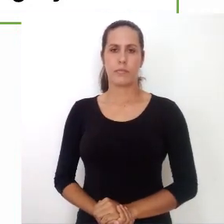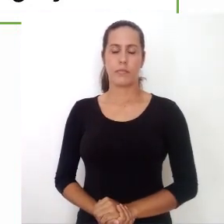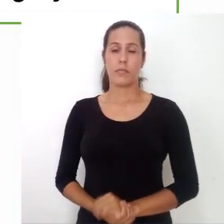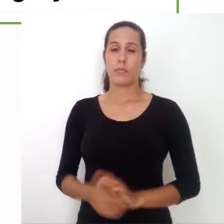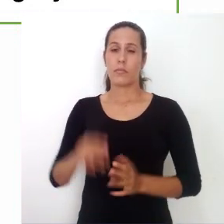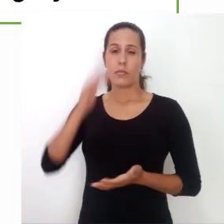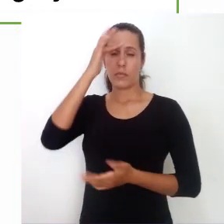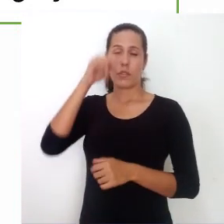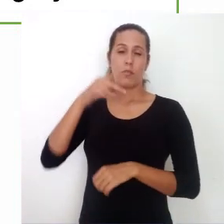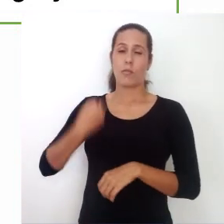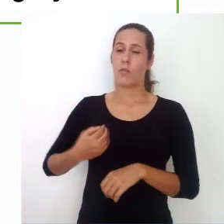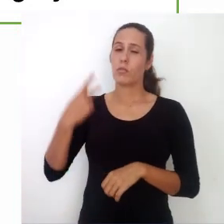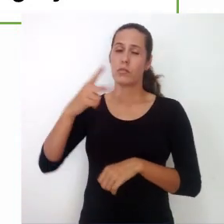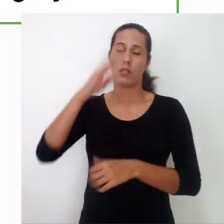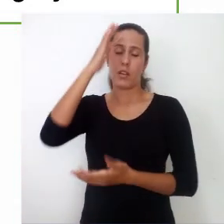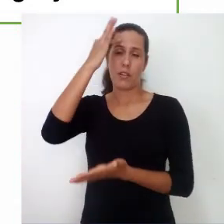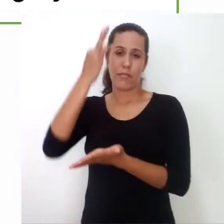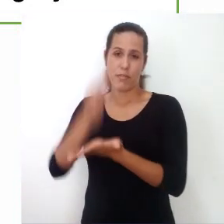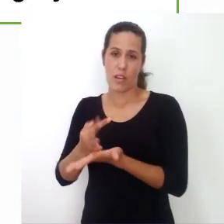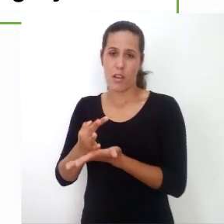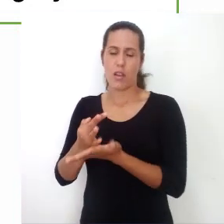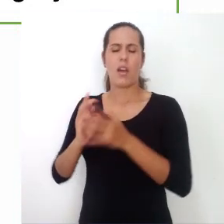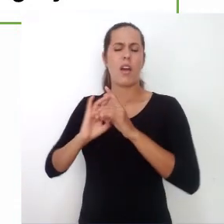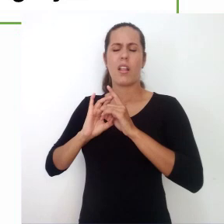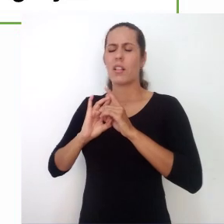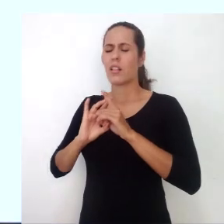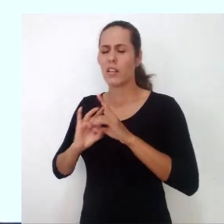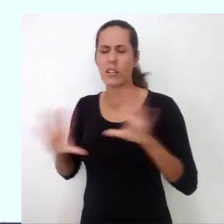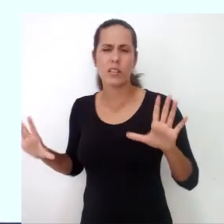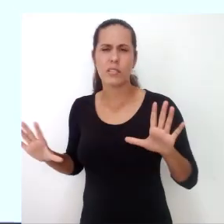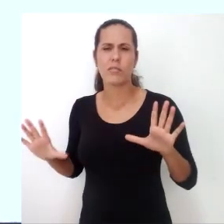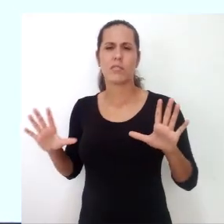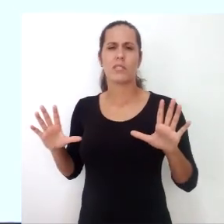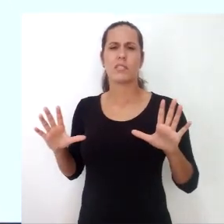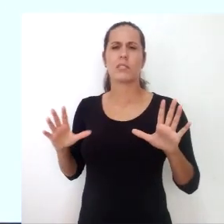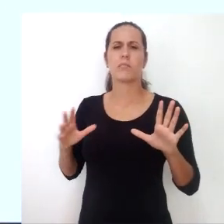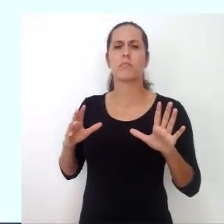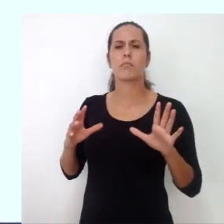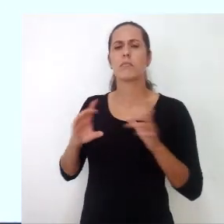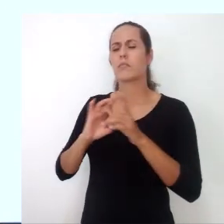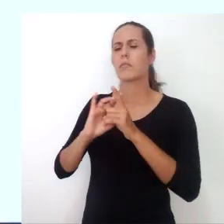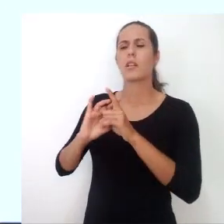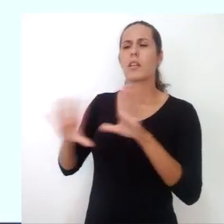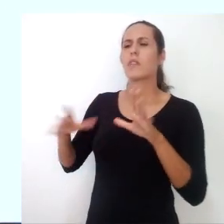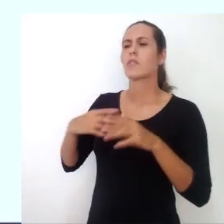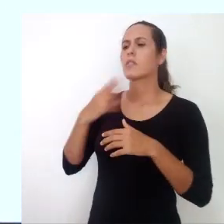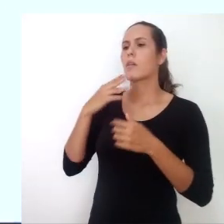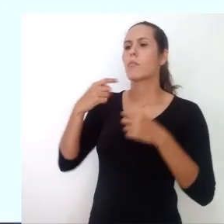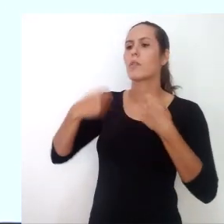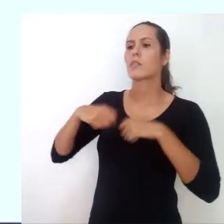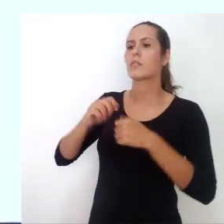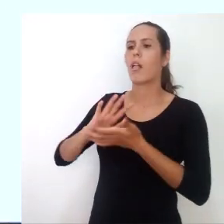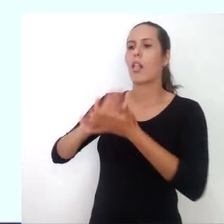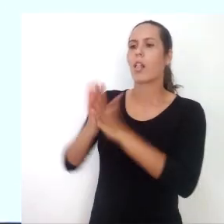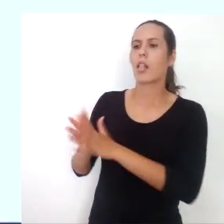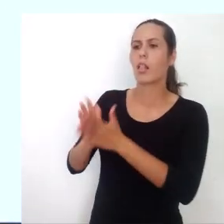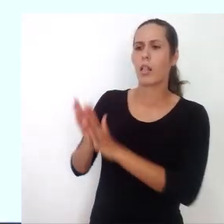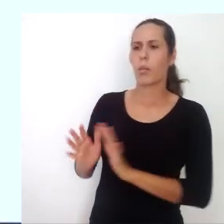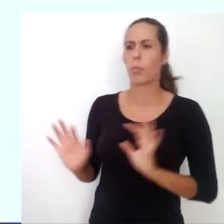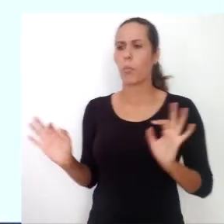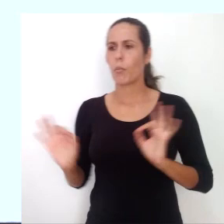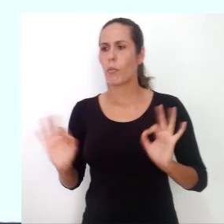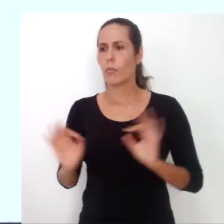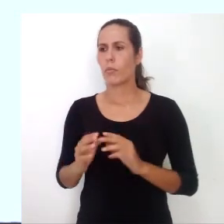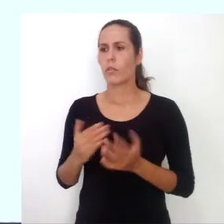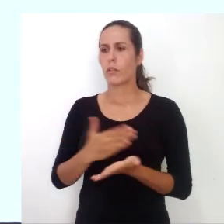fé sem restrição ou perseguição. Vamos fazer uma síntese agora, geral, daquilo que nós